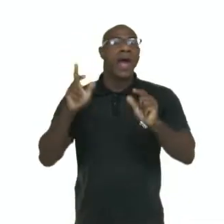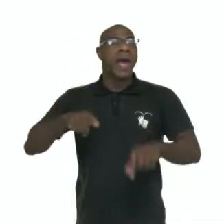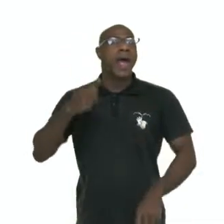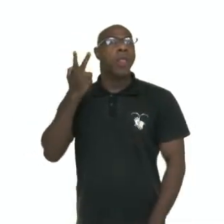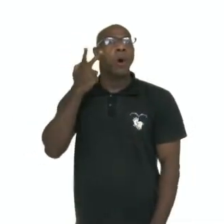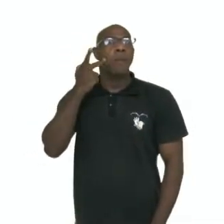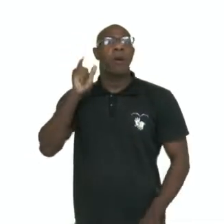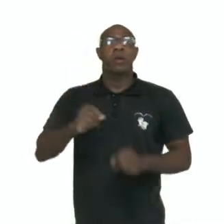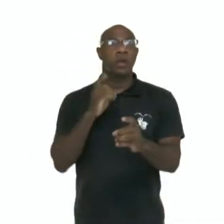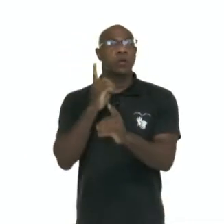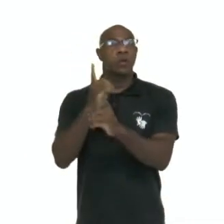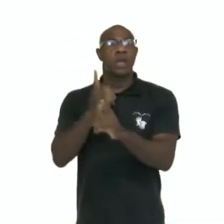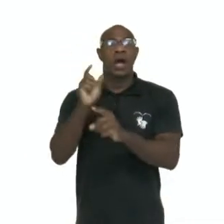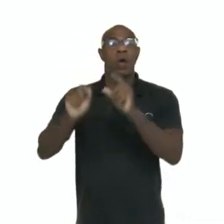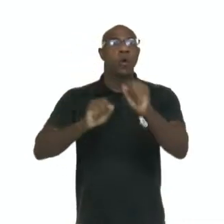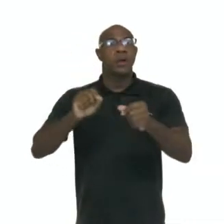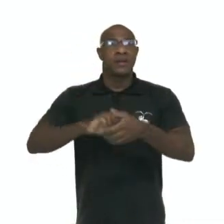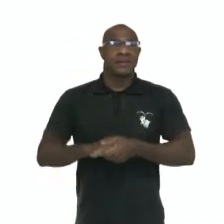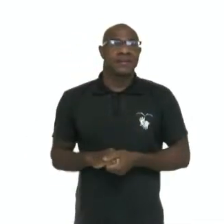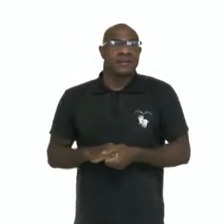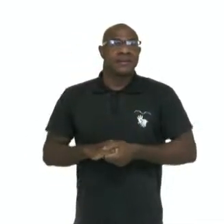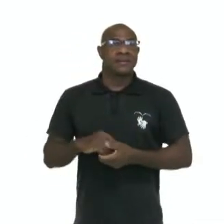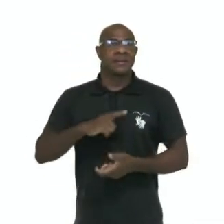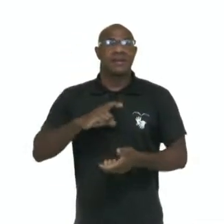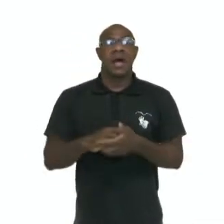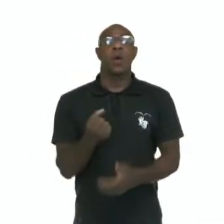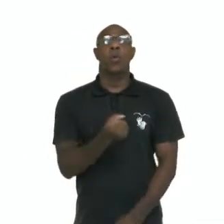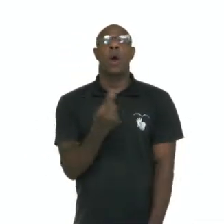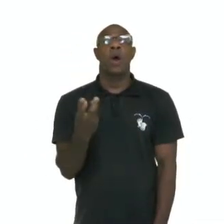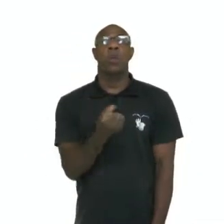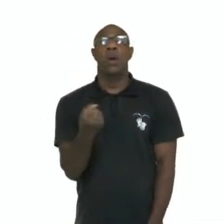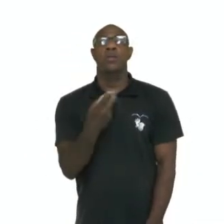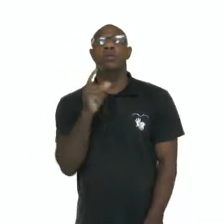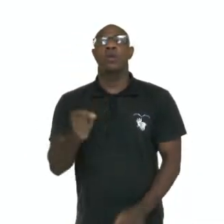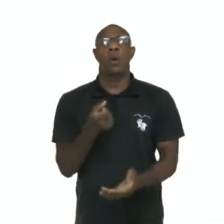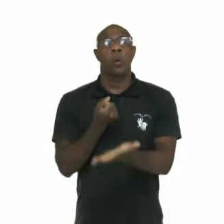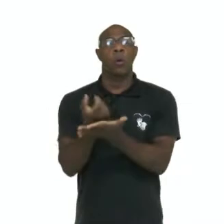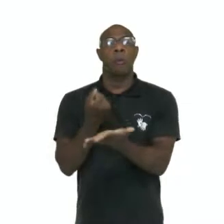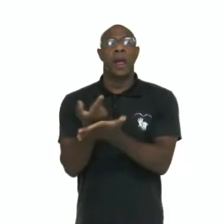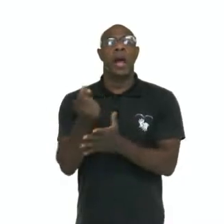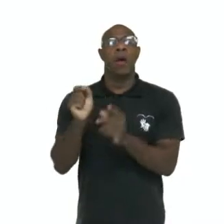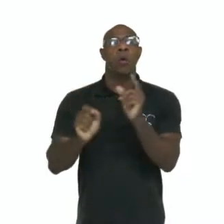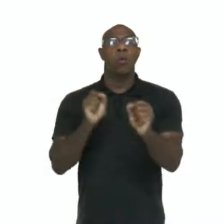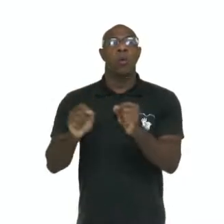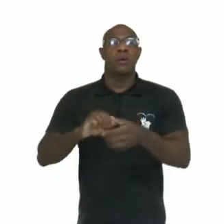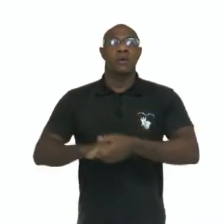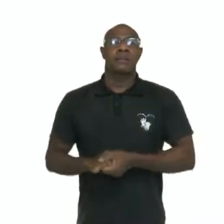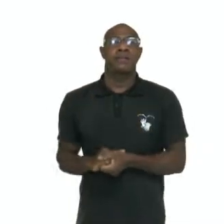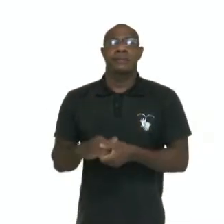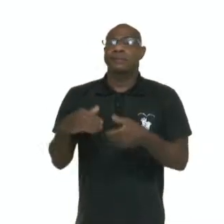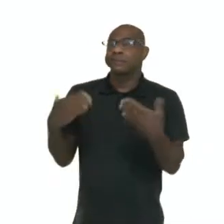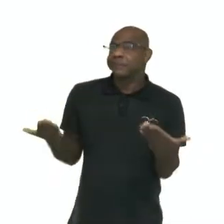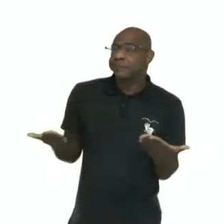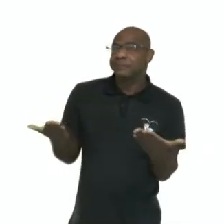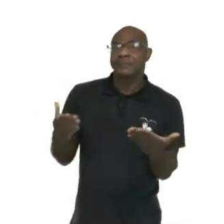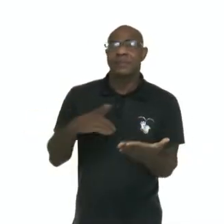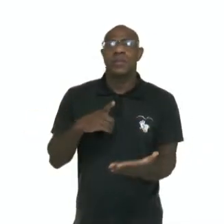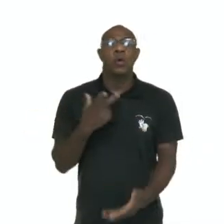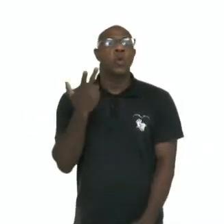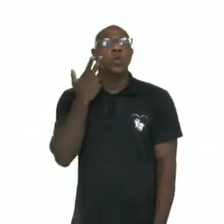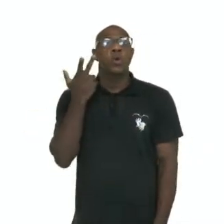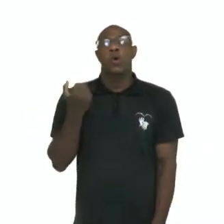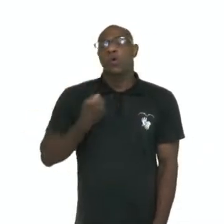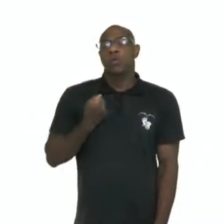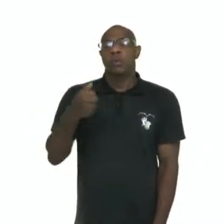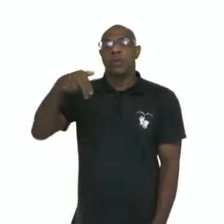nós comprarmos, né, carne. E a quantidade, né, comprada, ela não ser um número natural.